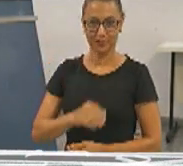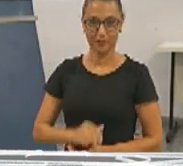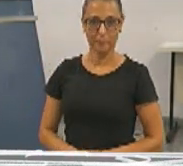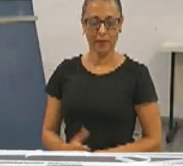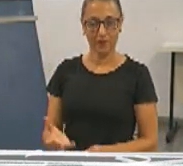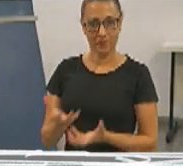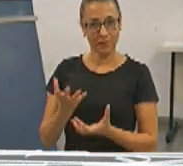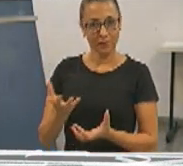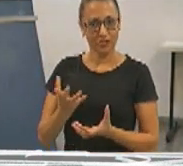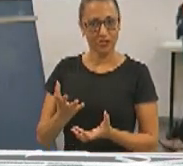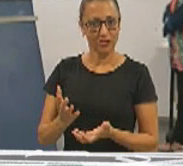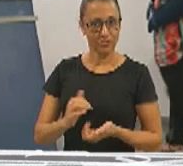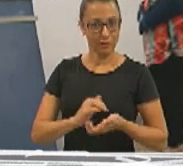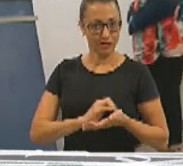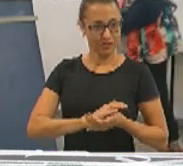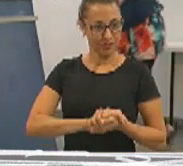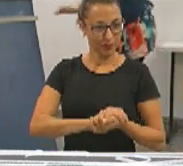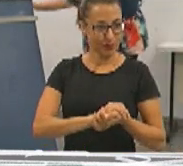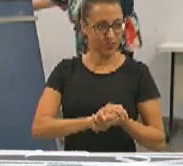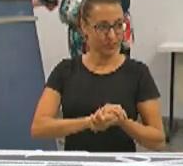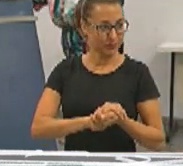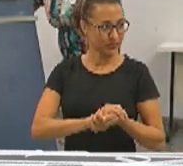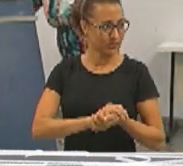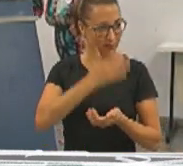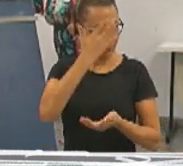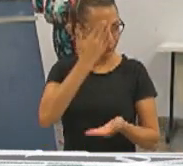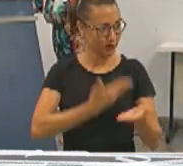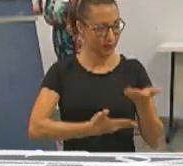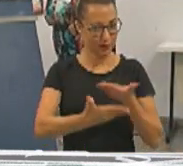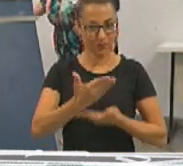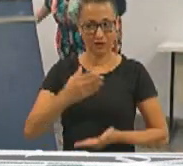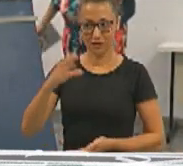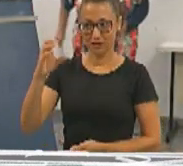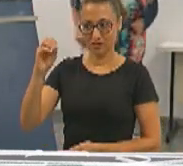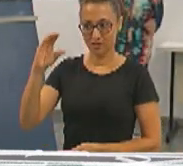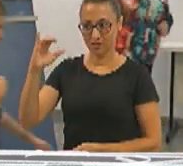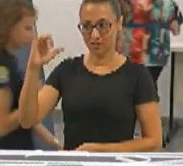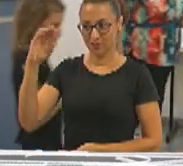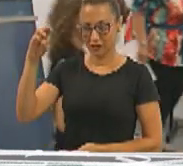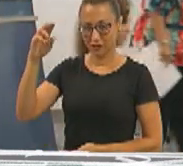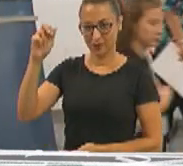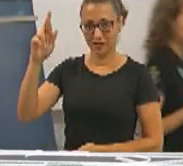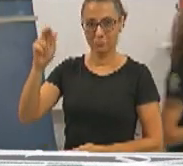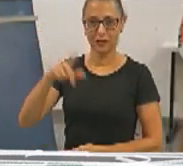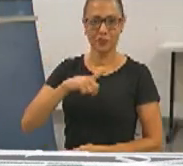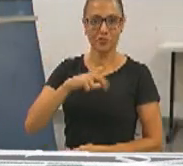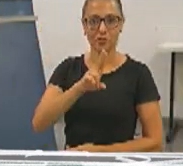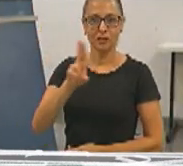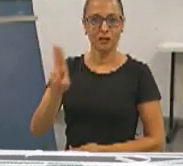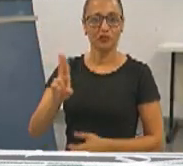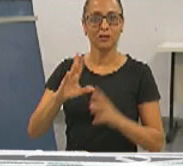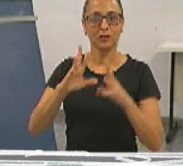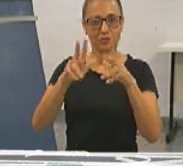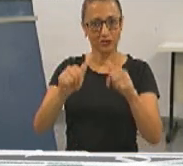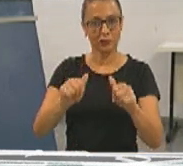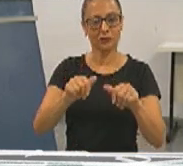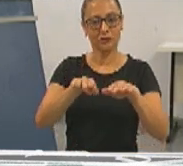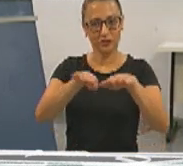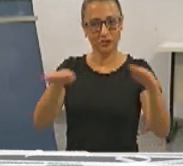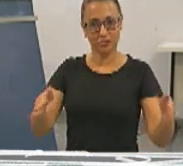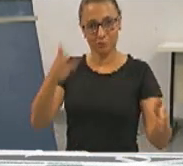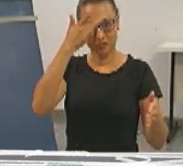Gostaria de cumprimentar o nosso mediador, professor Alcimar, e em nome dele cumprimentar a todos os membros da Comissão de Consulta